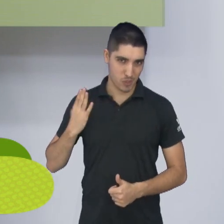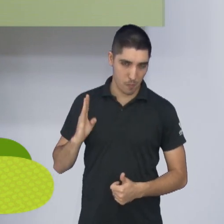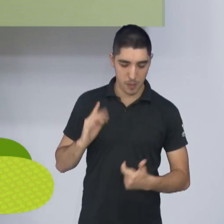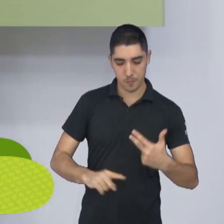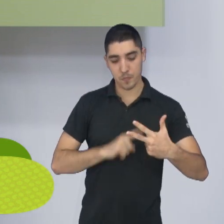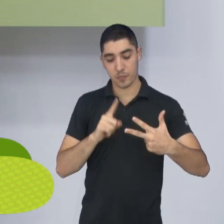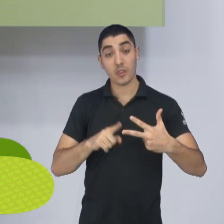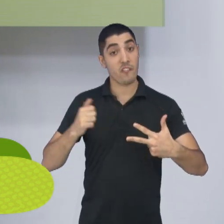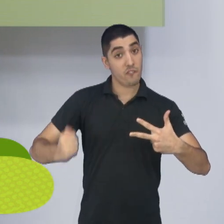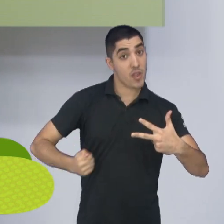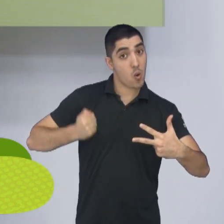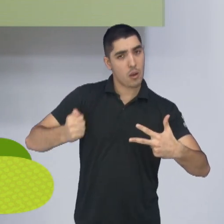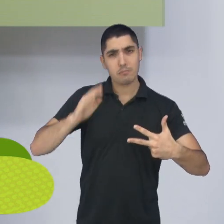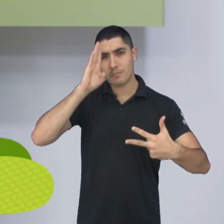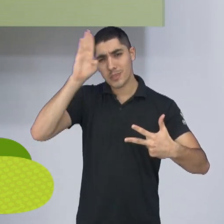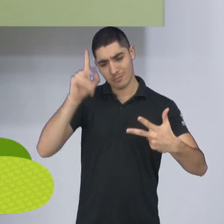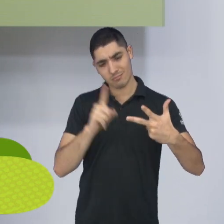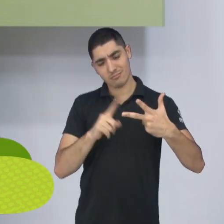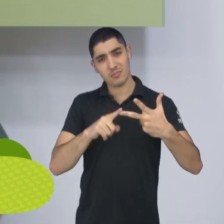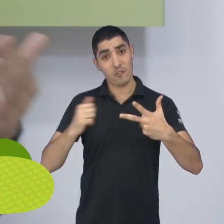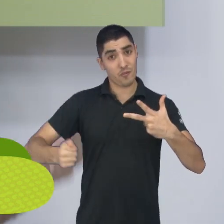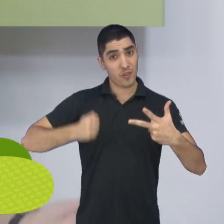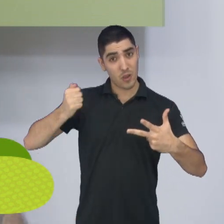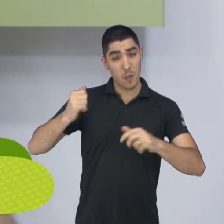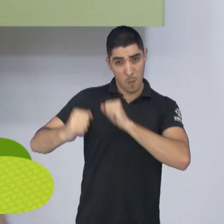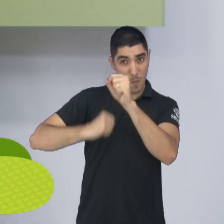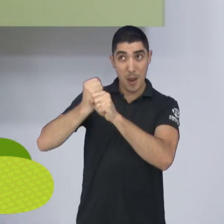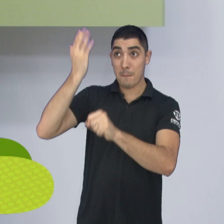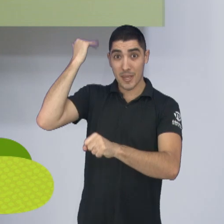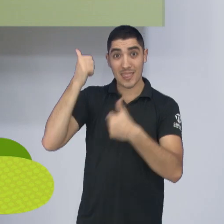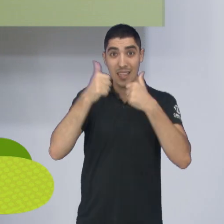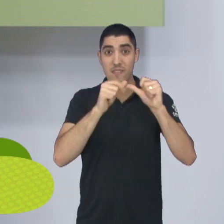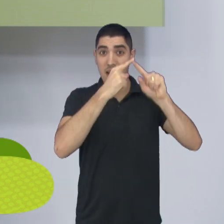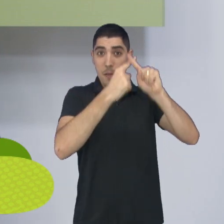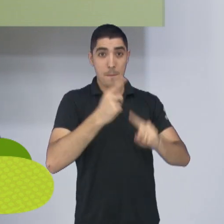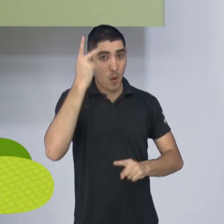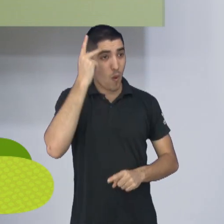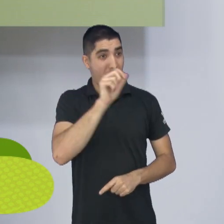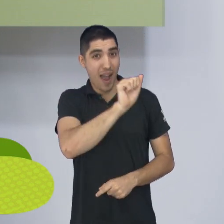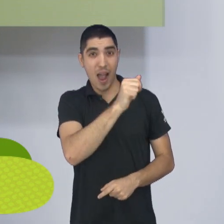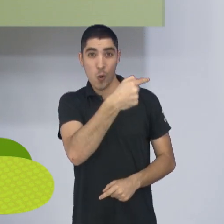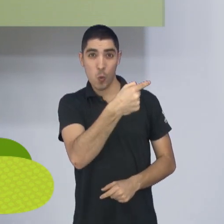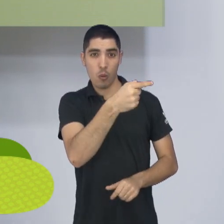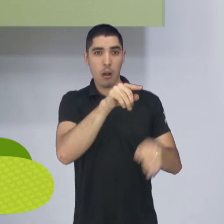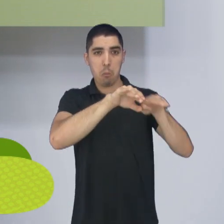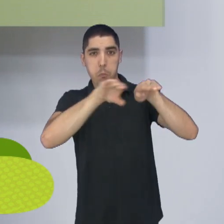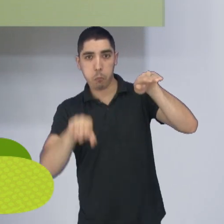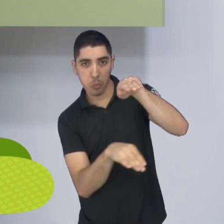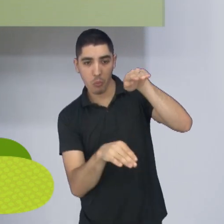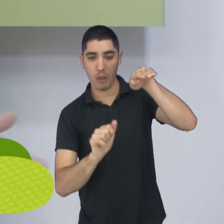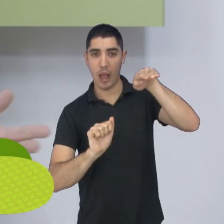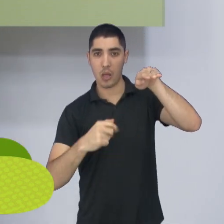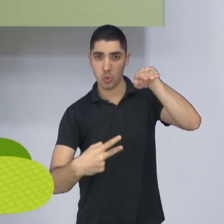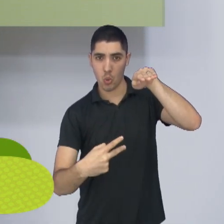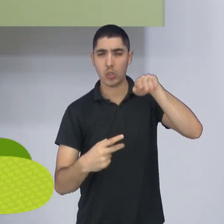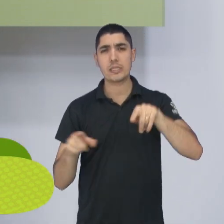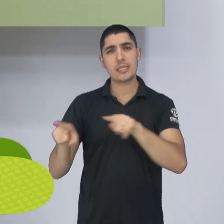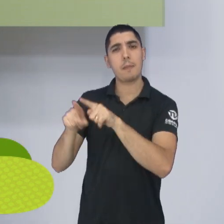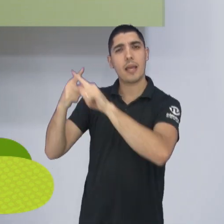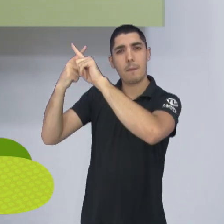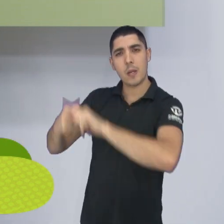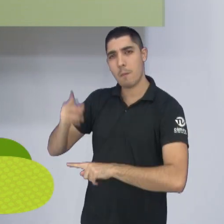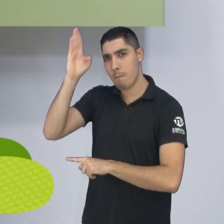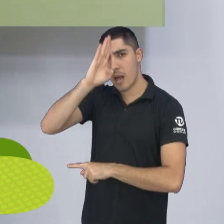Ferroviária, principalmente a Ferroviária, que caiu ano passado, que disputa já campeonato da Série C ou C do Brasileiro,